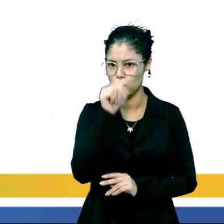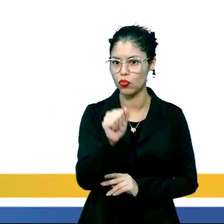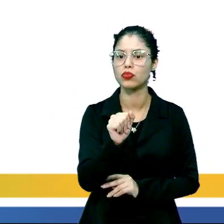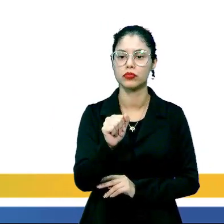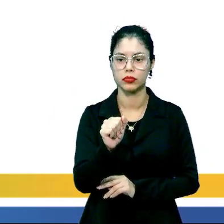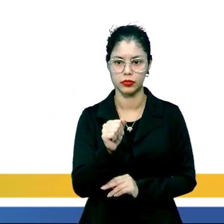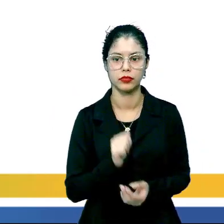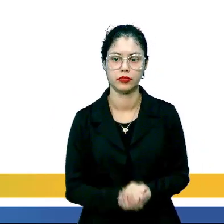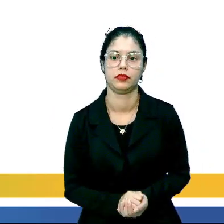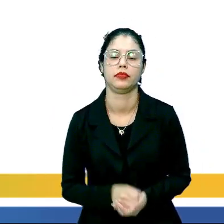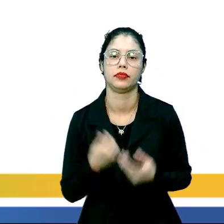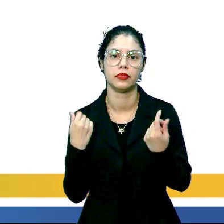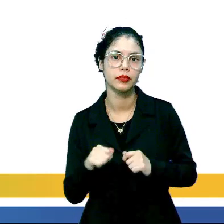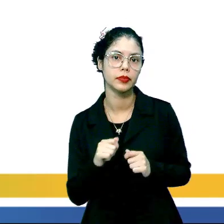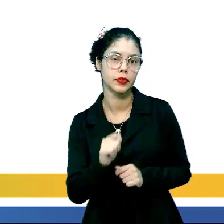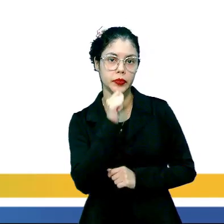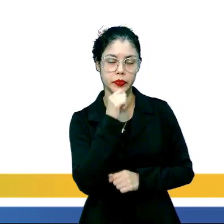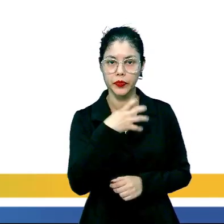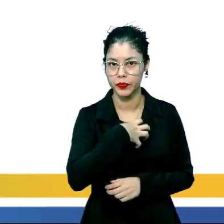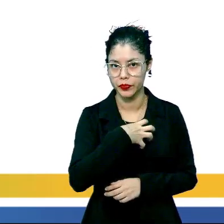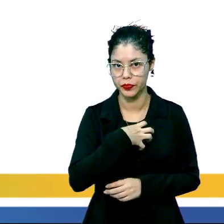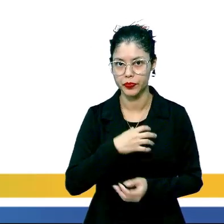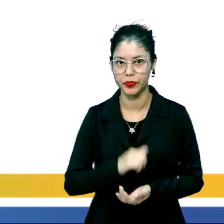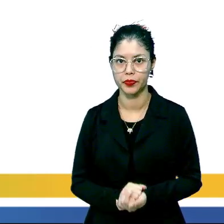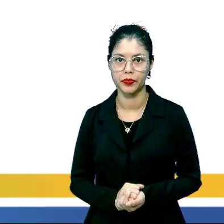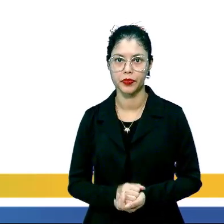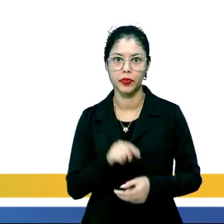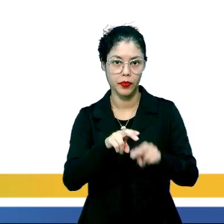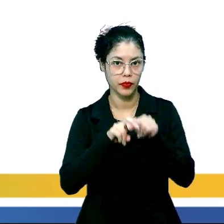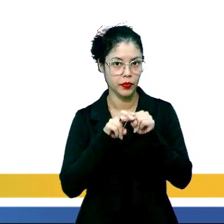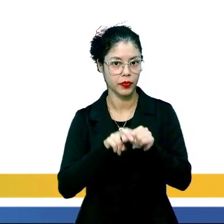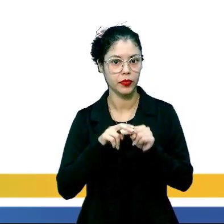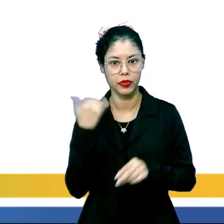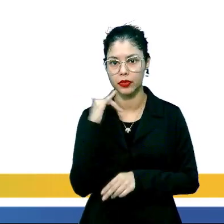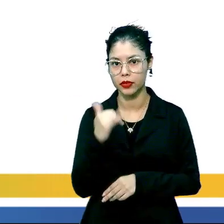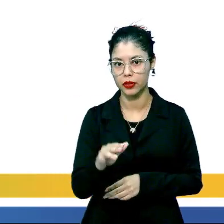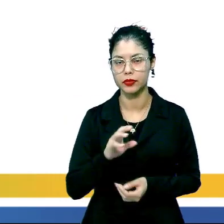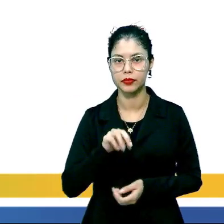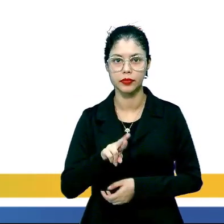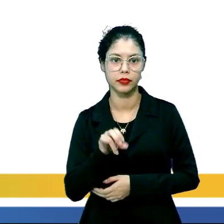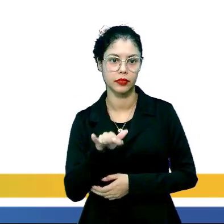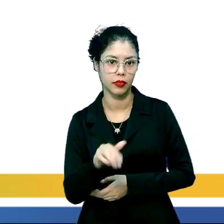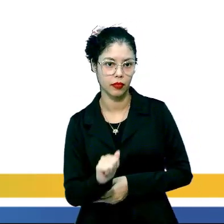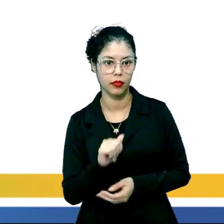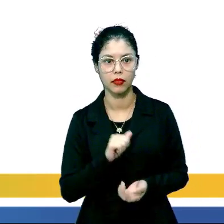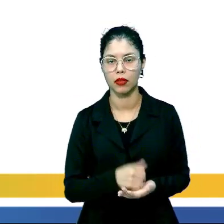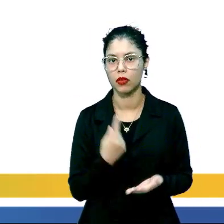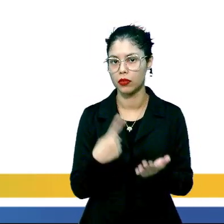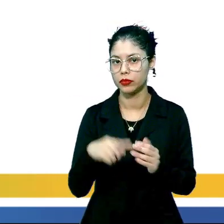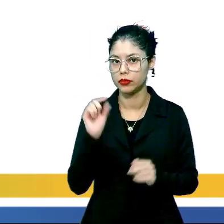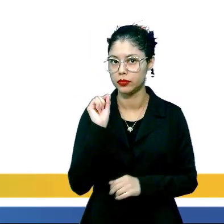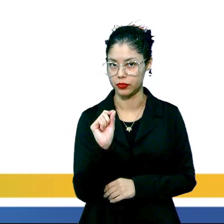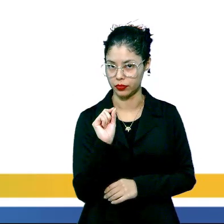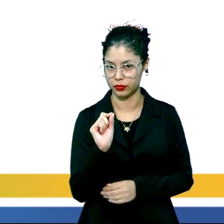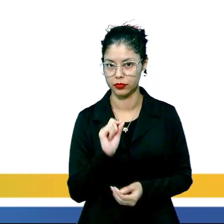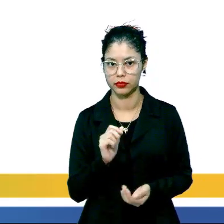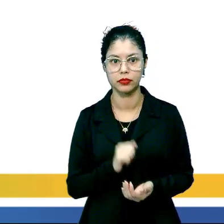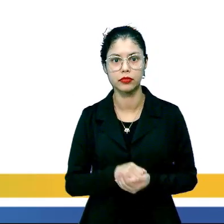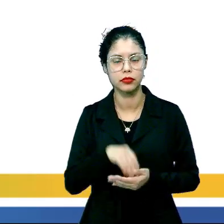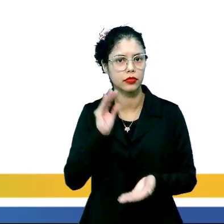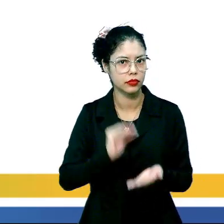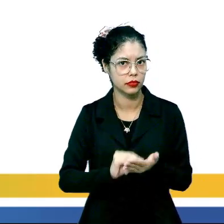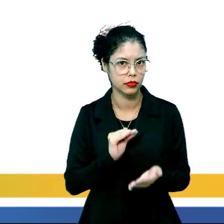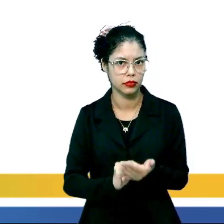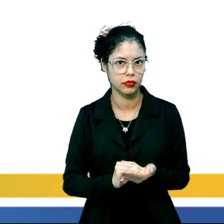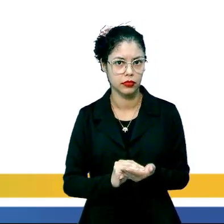força necessária nesse sentido. Portanto, na energia mecânica, a gente considerando a ausência de atrito,